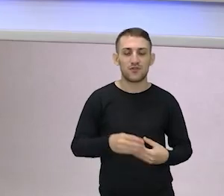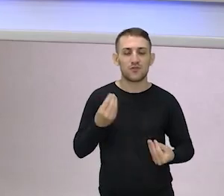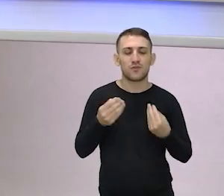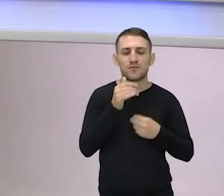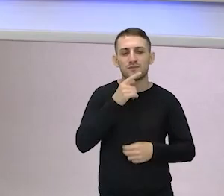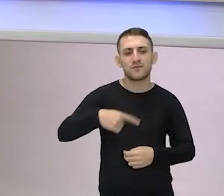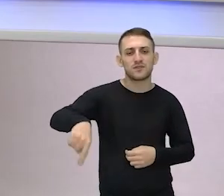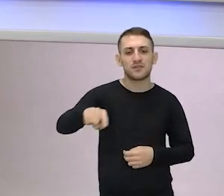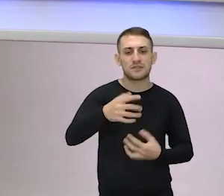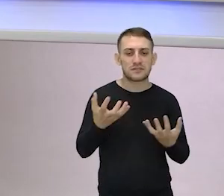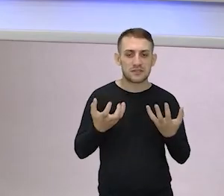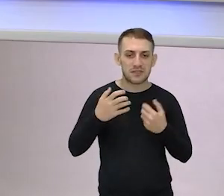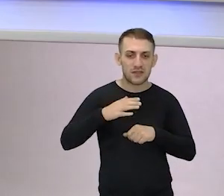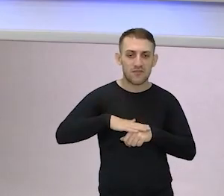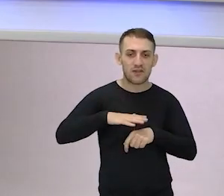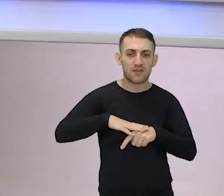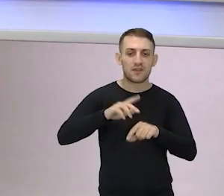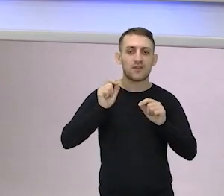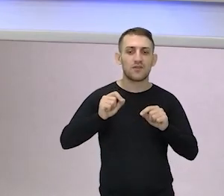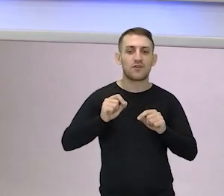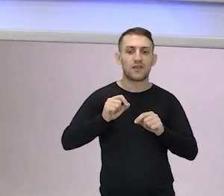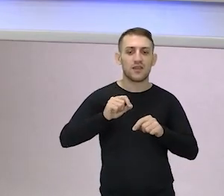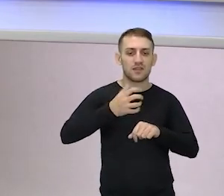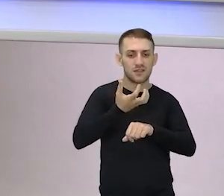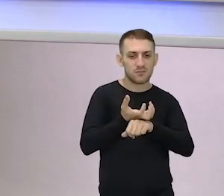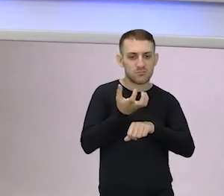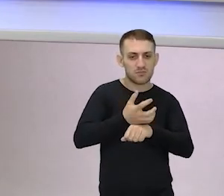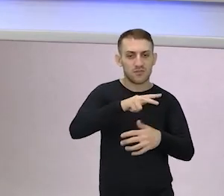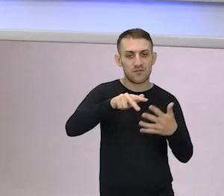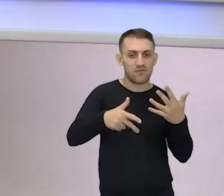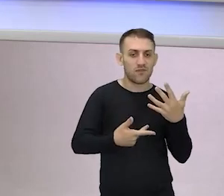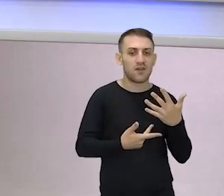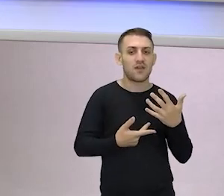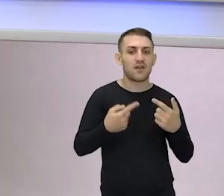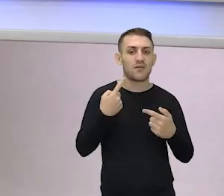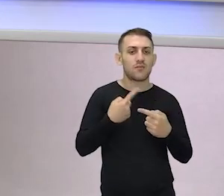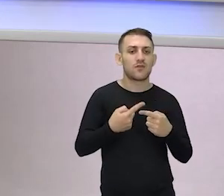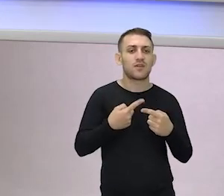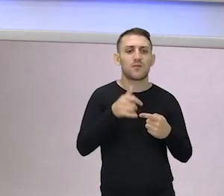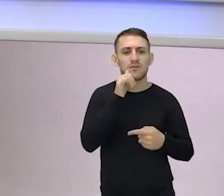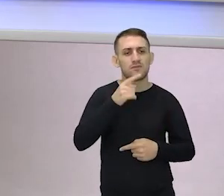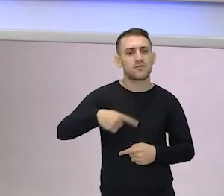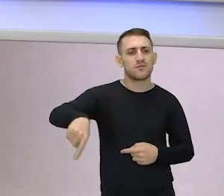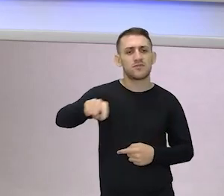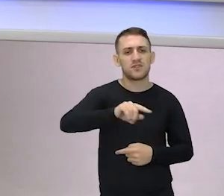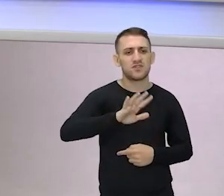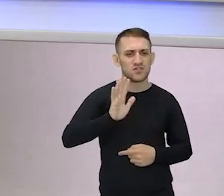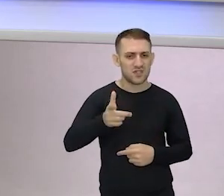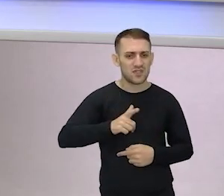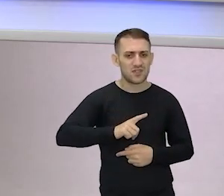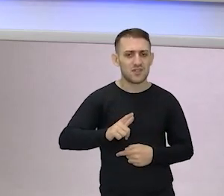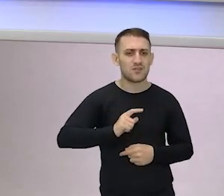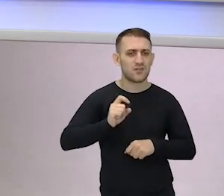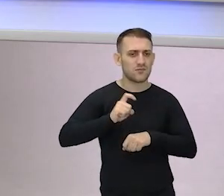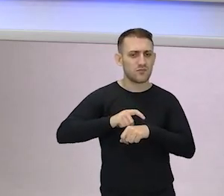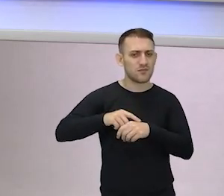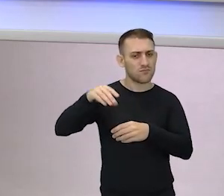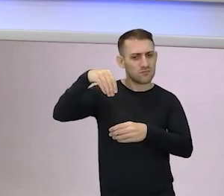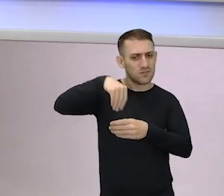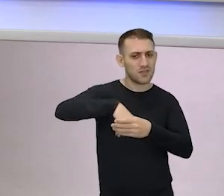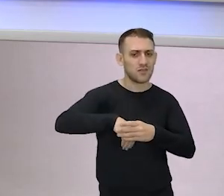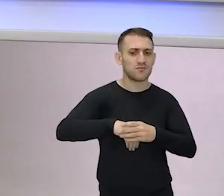quer fazer uma interdisciplinaridade. Porque, para quem já está um pouco mais de tempo na